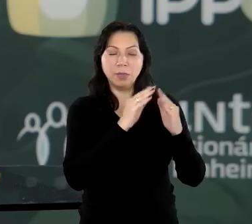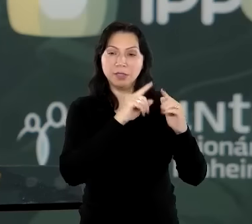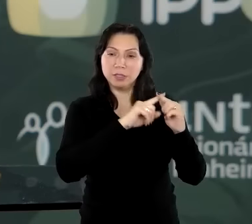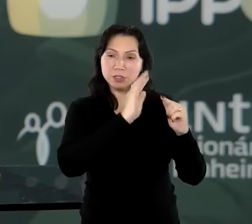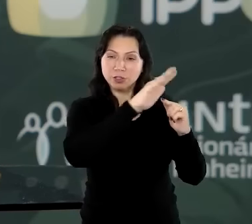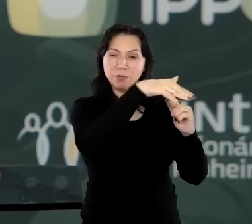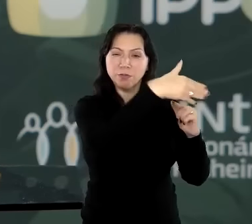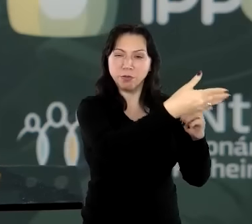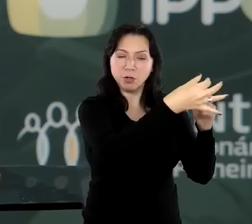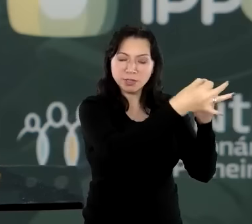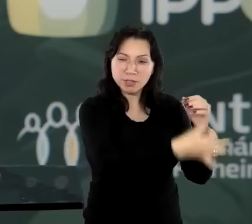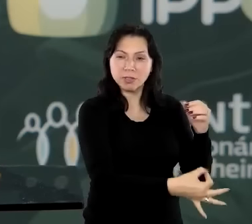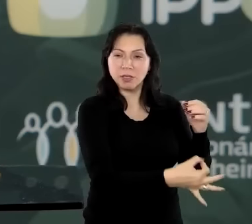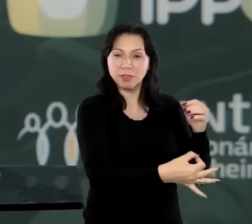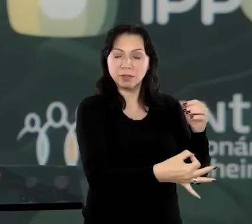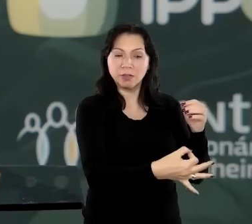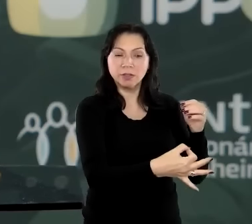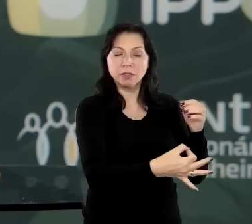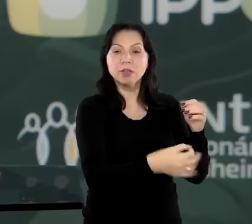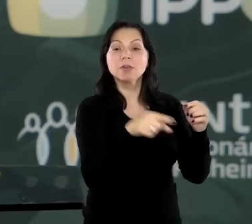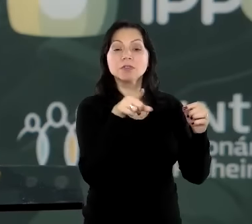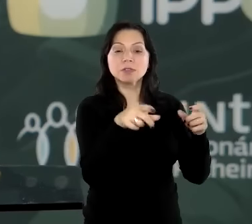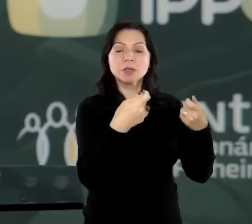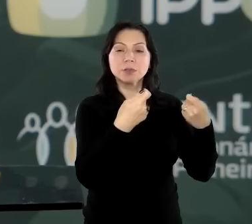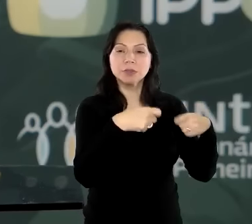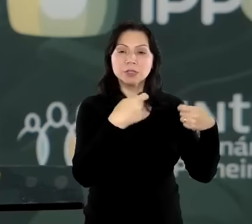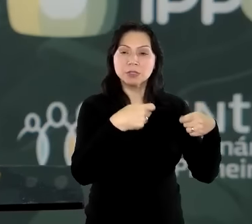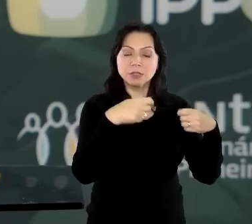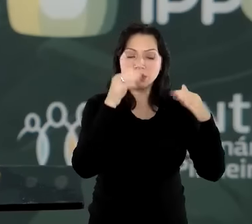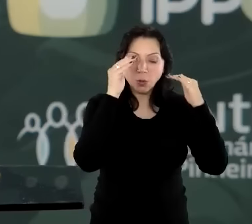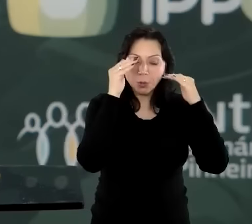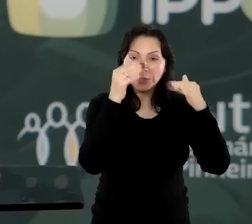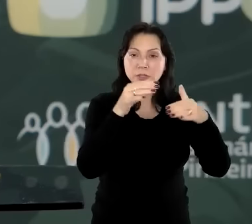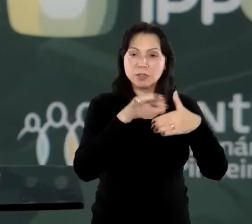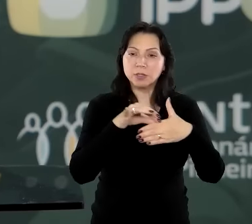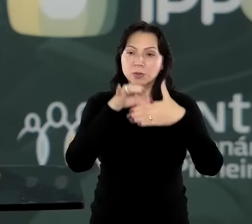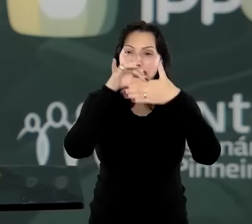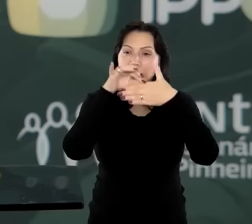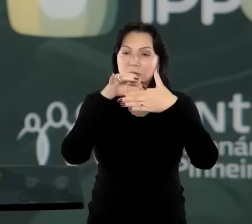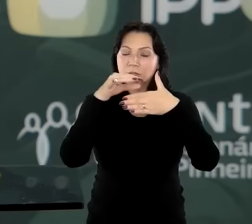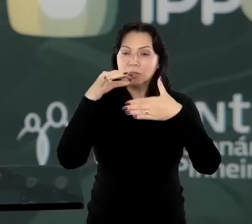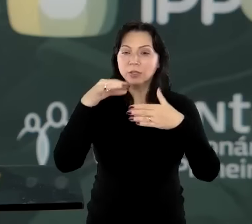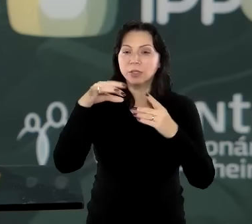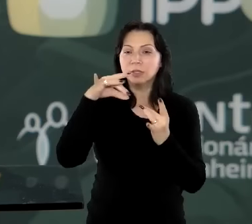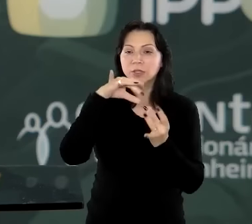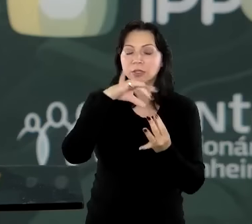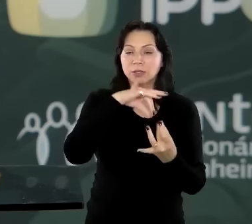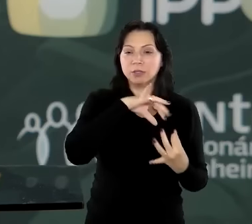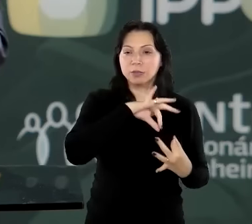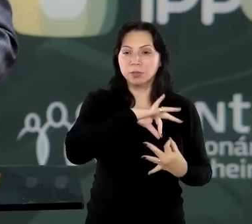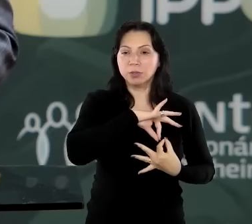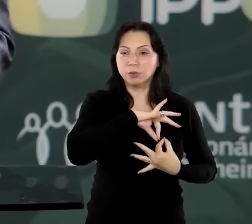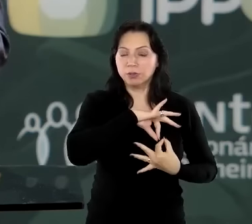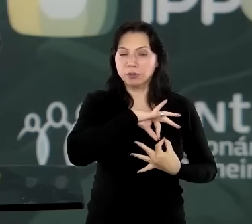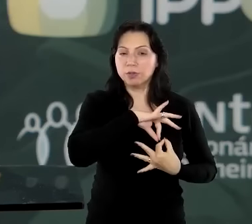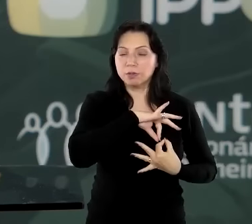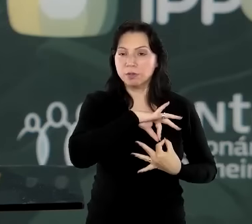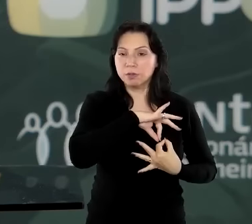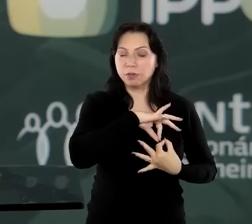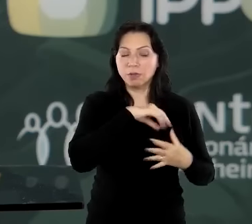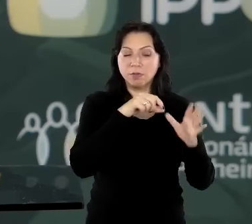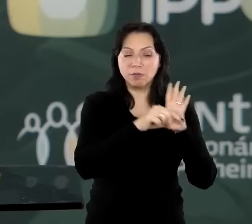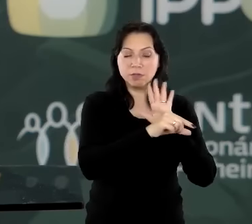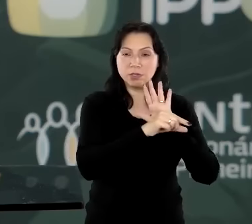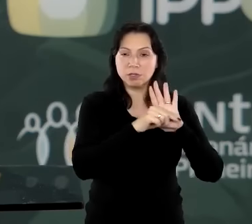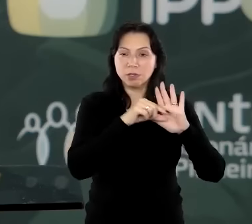precisa obedecer aos seus líderes espirituais. Vamos ler, por gentileza,